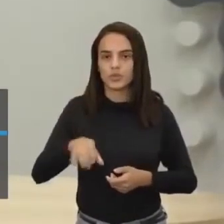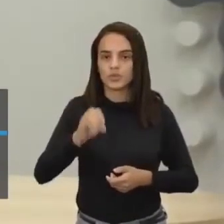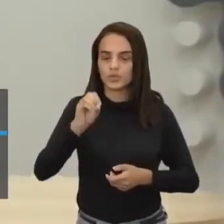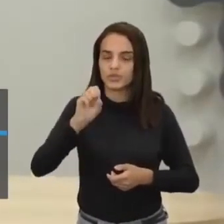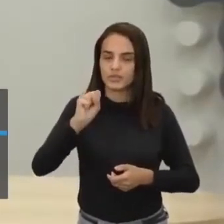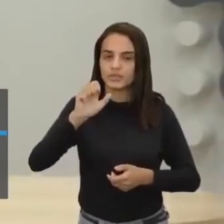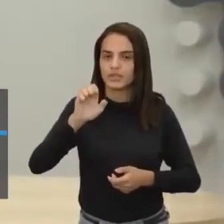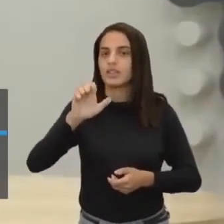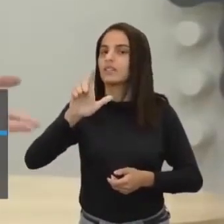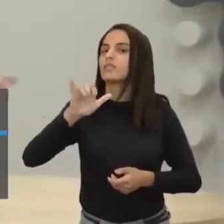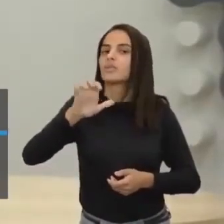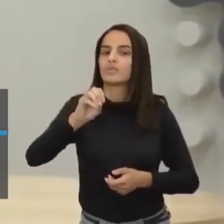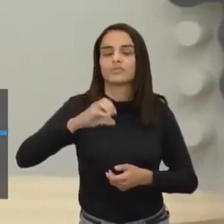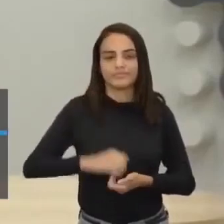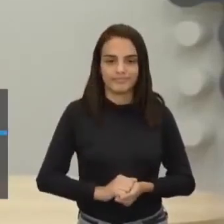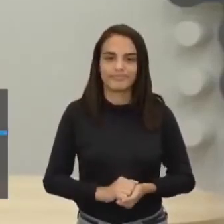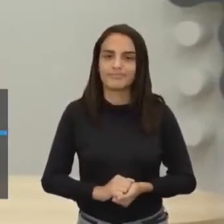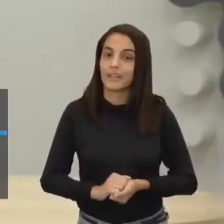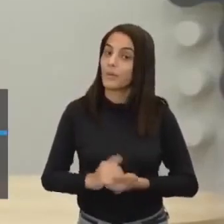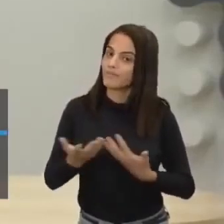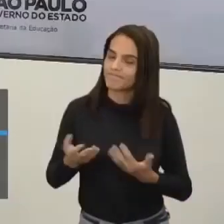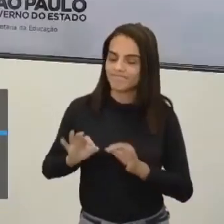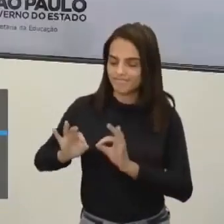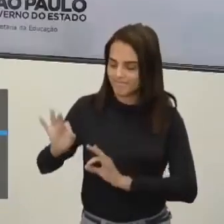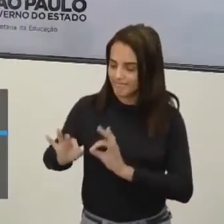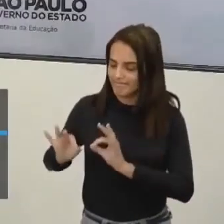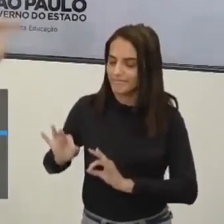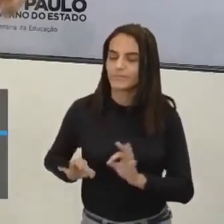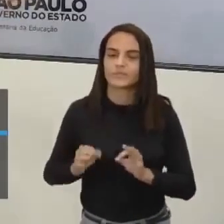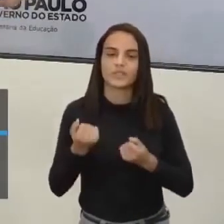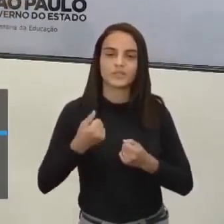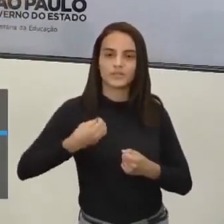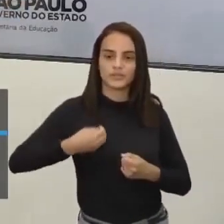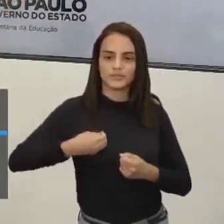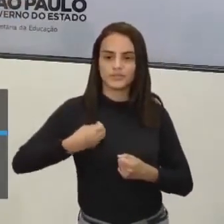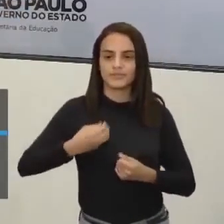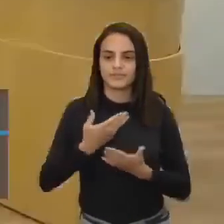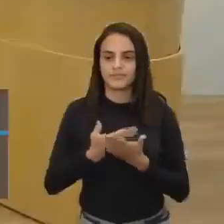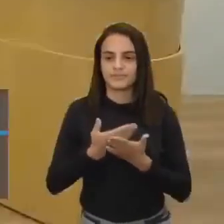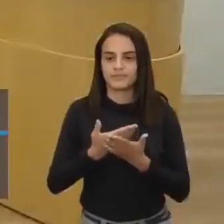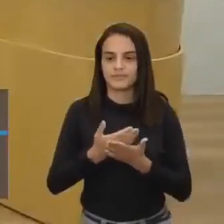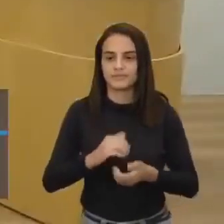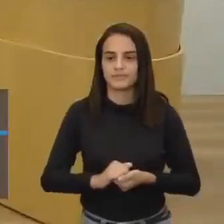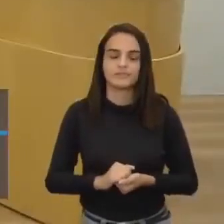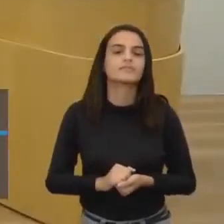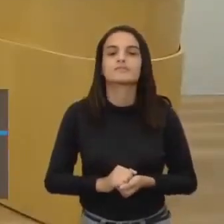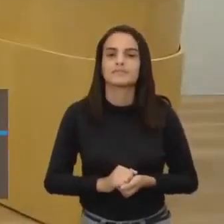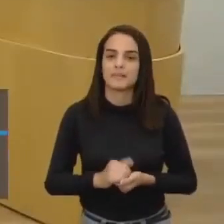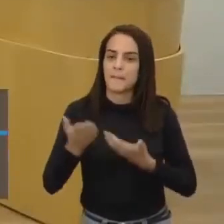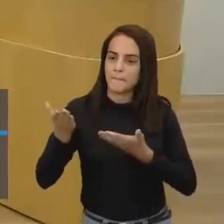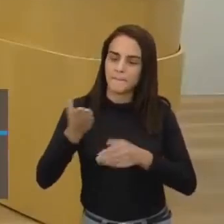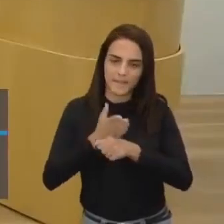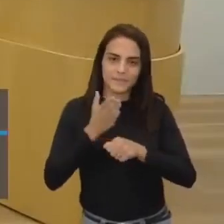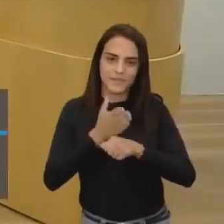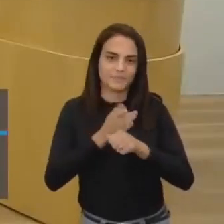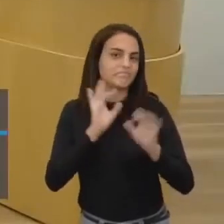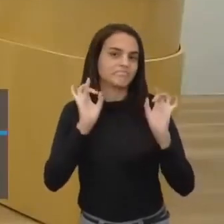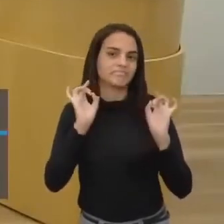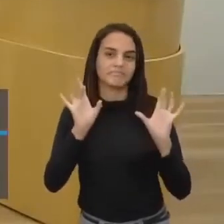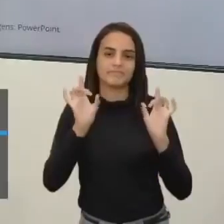a moderação da aula de projeto de vida. Participação, né, professor? Tem que Participação bastante, especial, participação